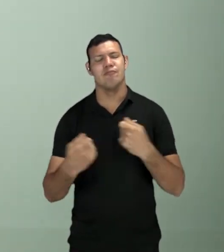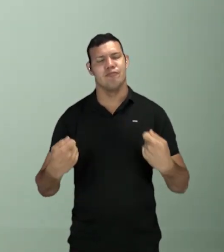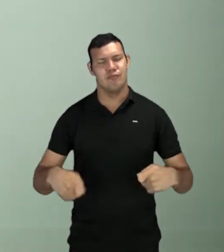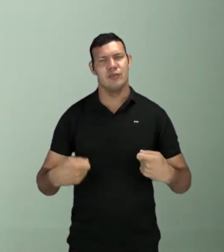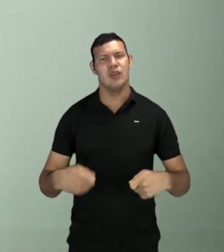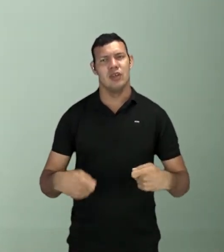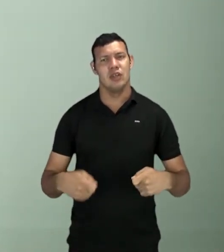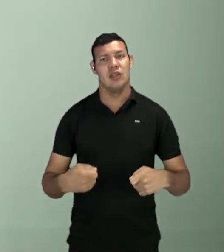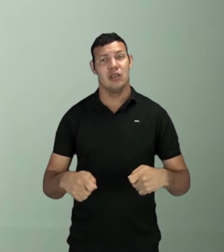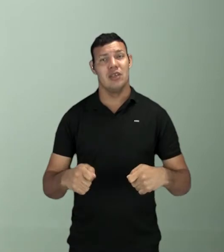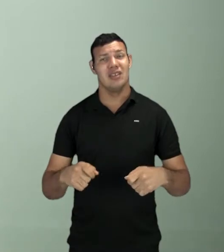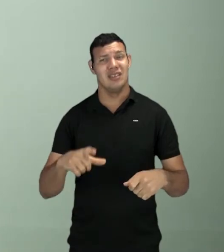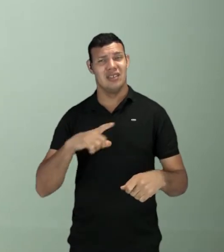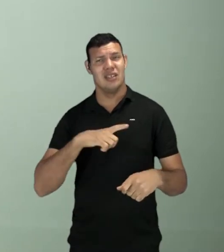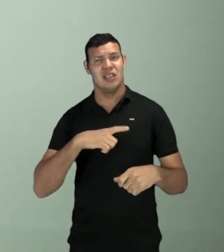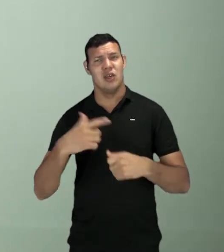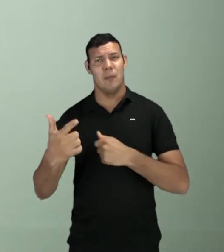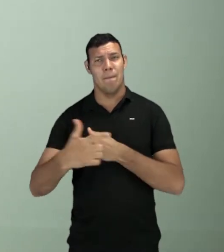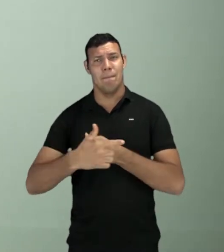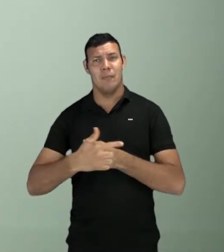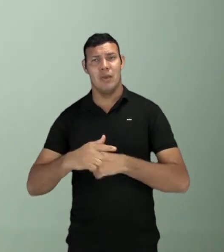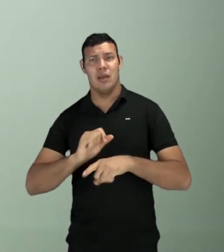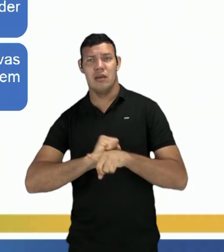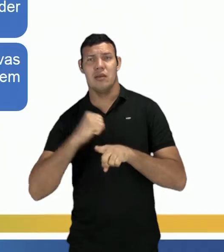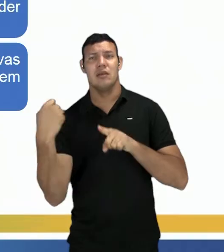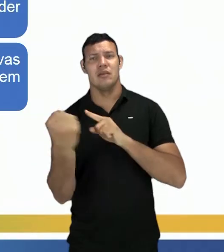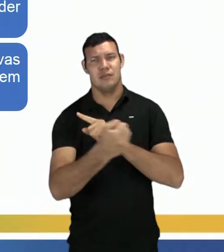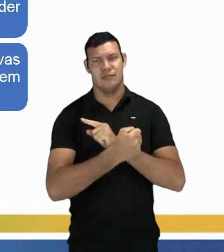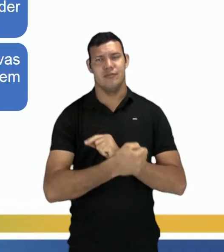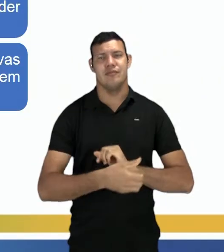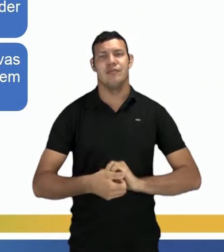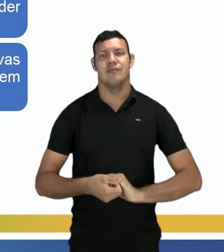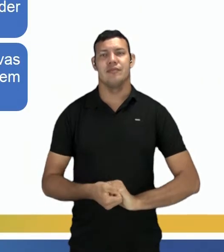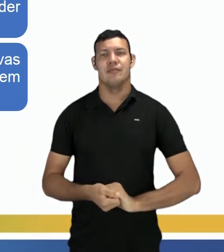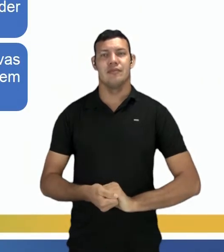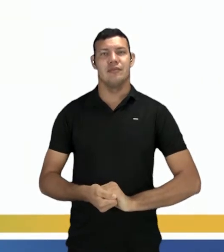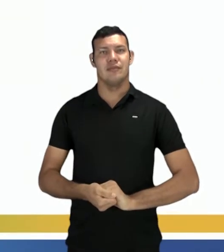essa função social. Ok?